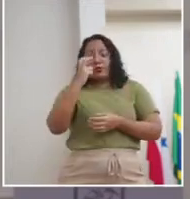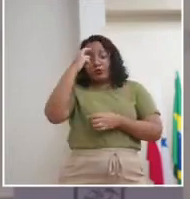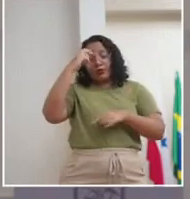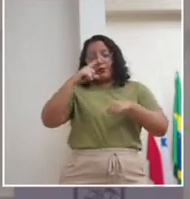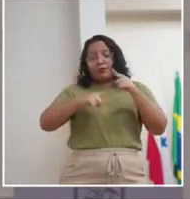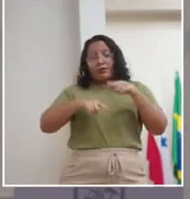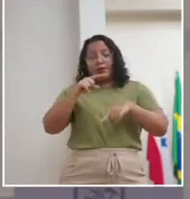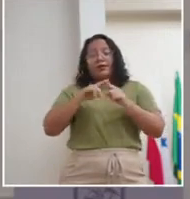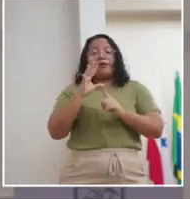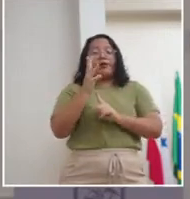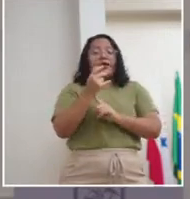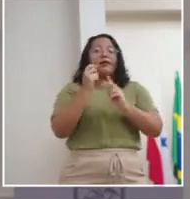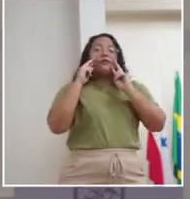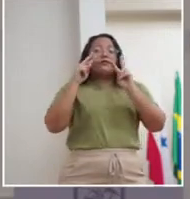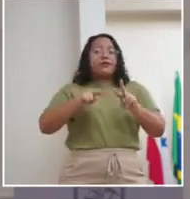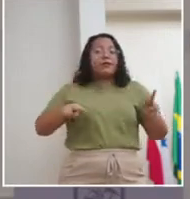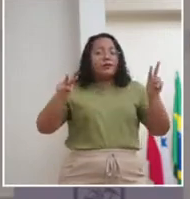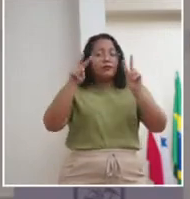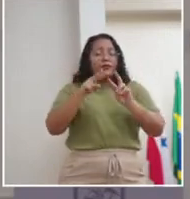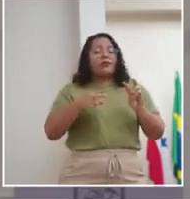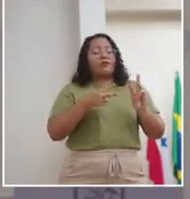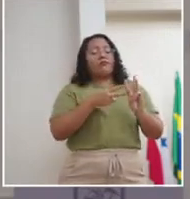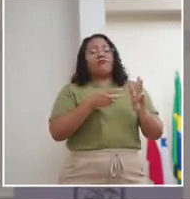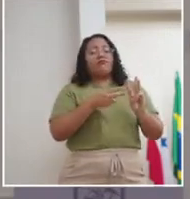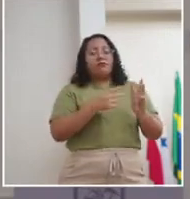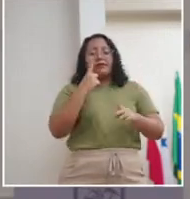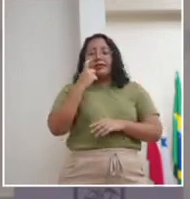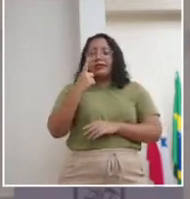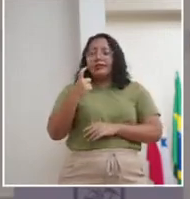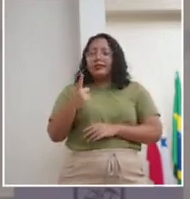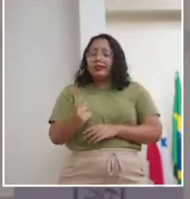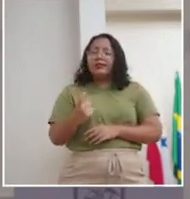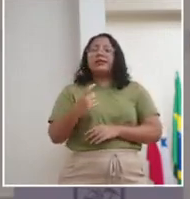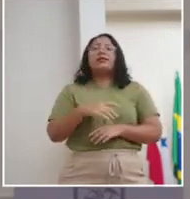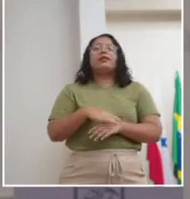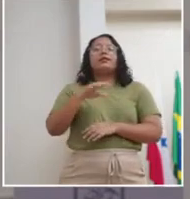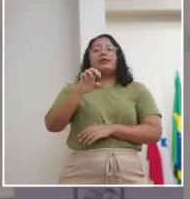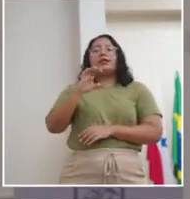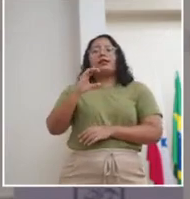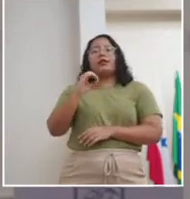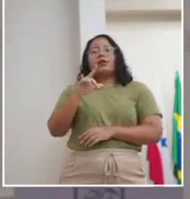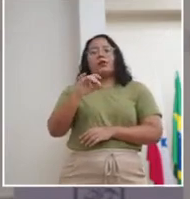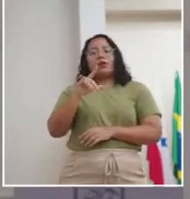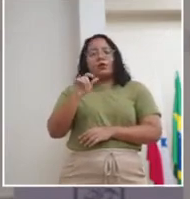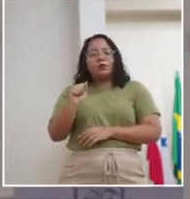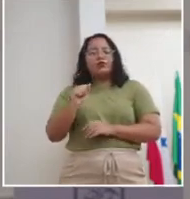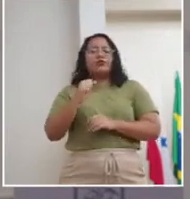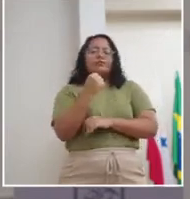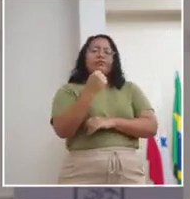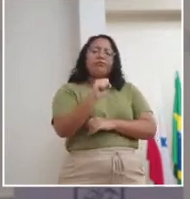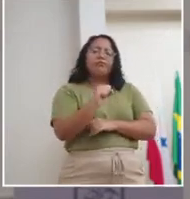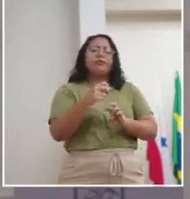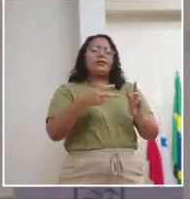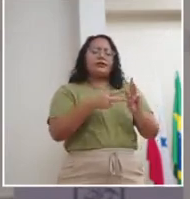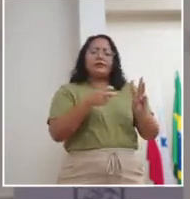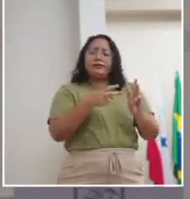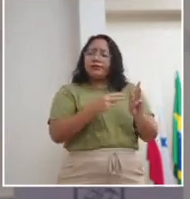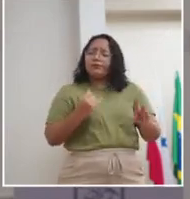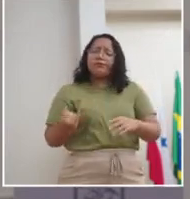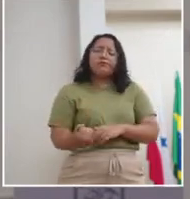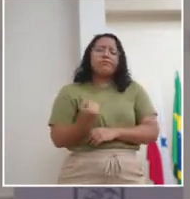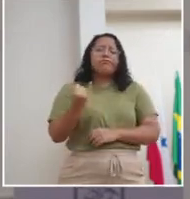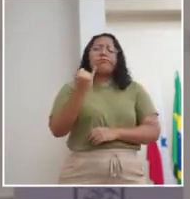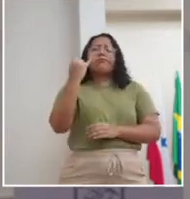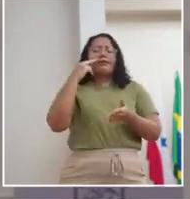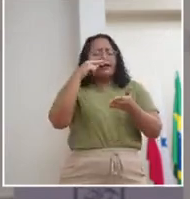visual indígena, porém seu interesse pela ecologia e pela defesa das pautas ecológicas indígenas é notório. Ao ler sua